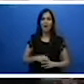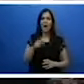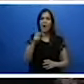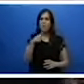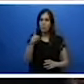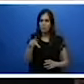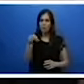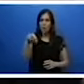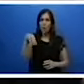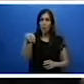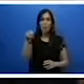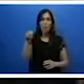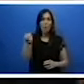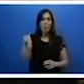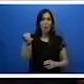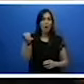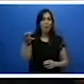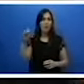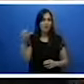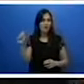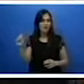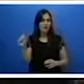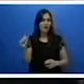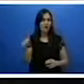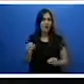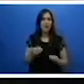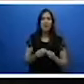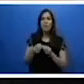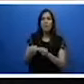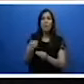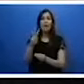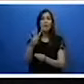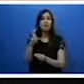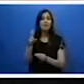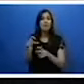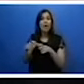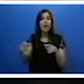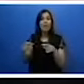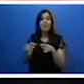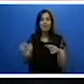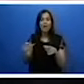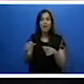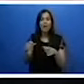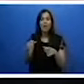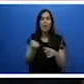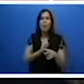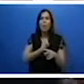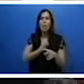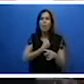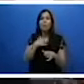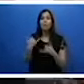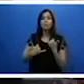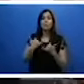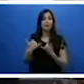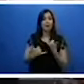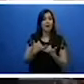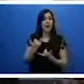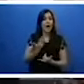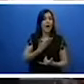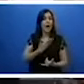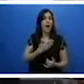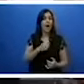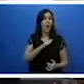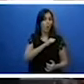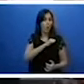professora Mônica levou 45 cartelas numeradas para usar num jogo que faria com seus